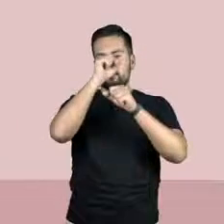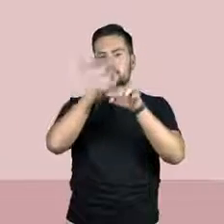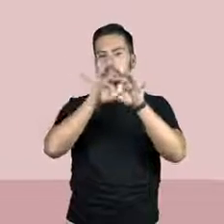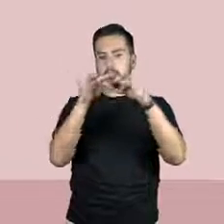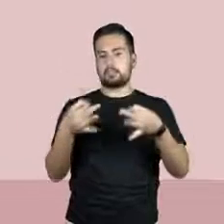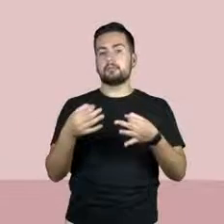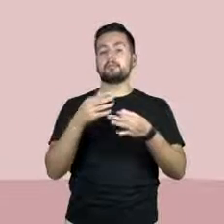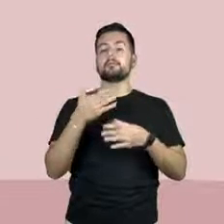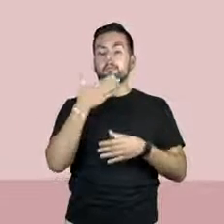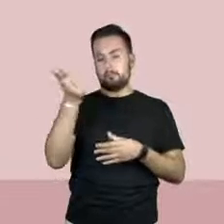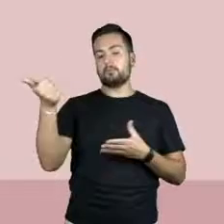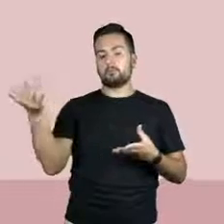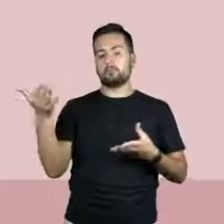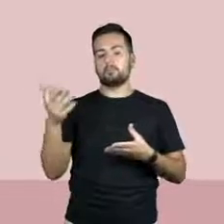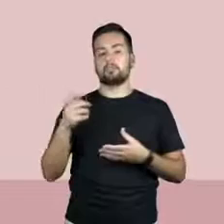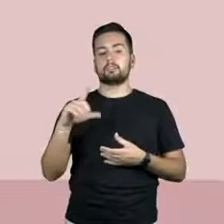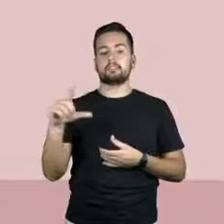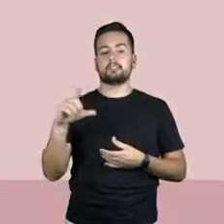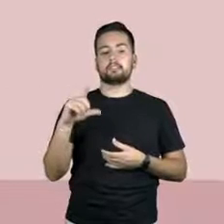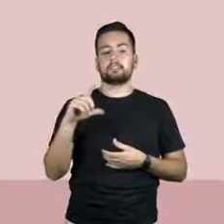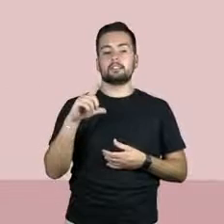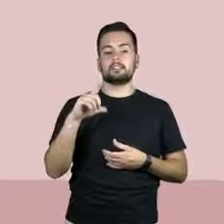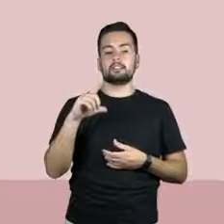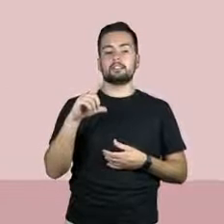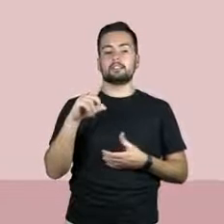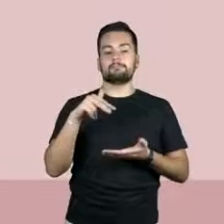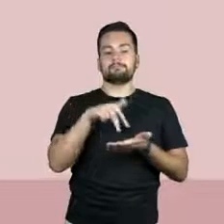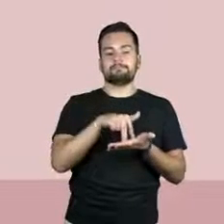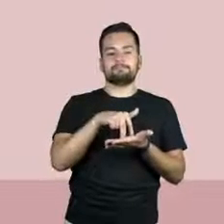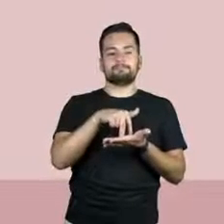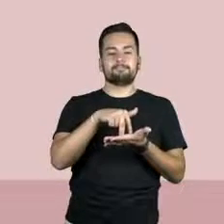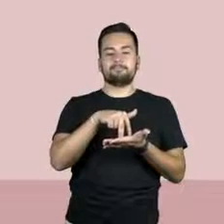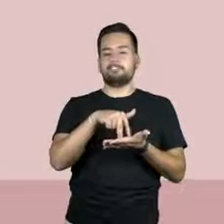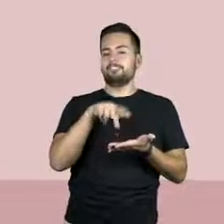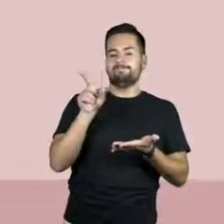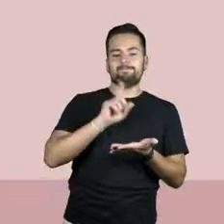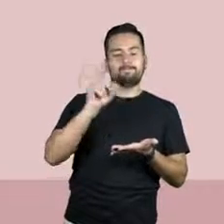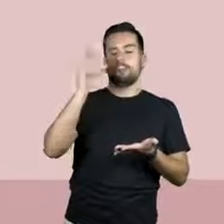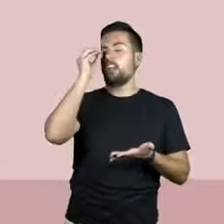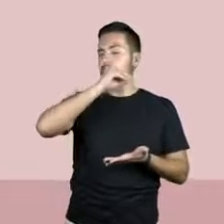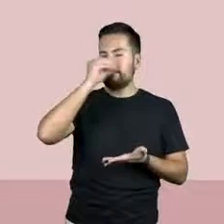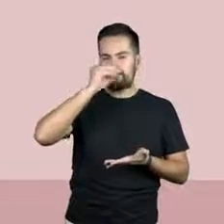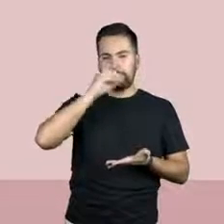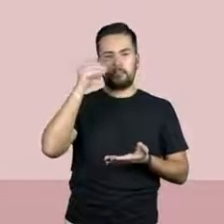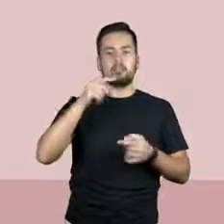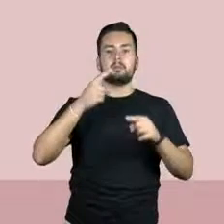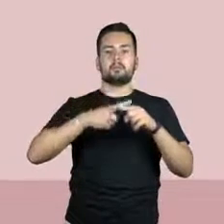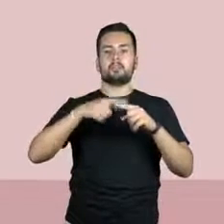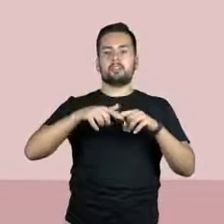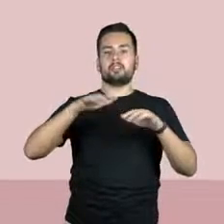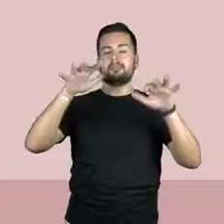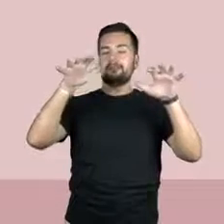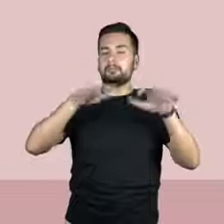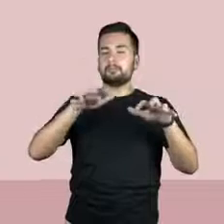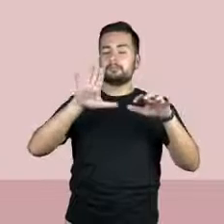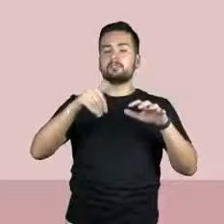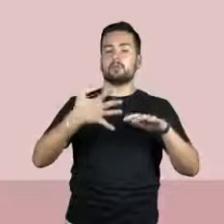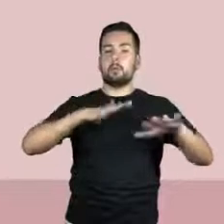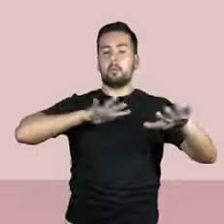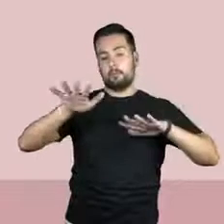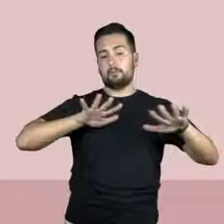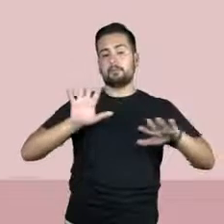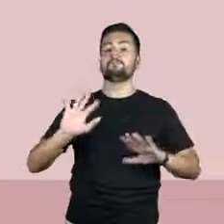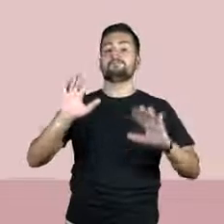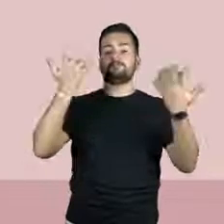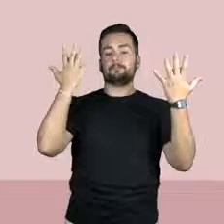simples, que tendem a instabilizar o meu talude, né? Ou seja, tendem, por efeito gravitacional, fazer essa